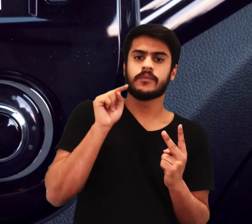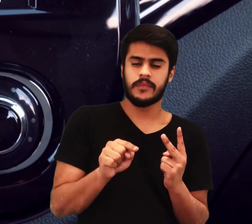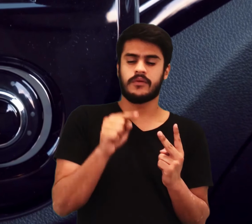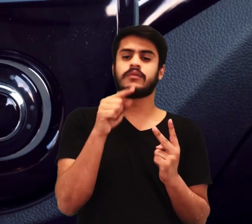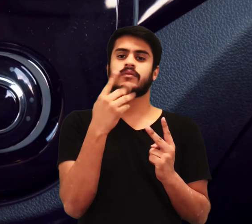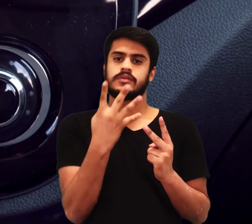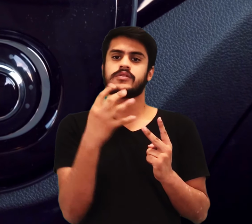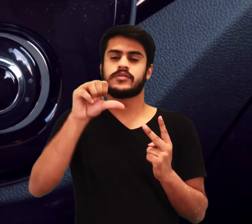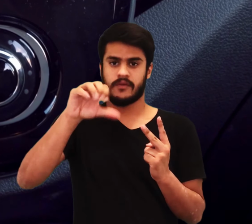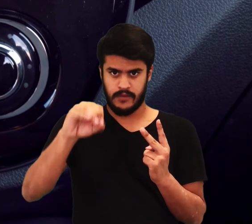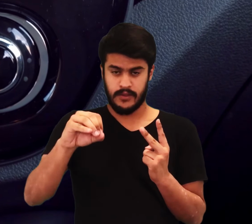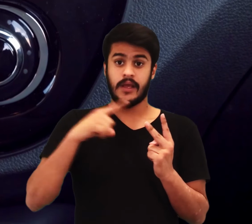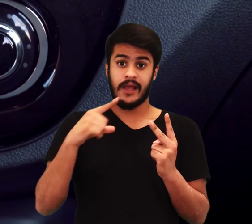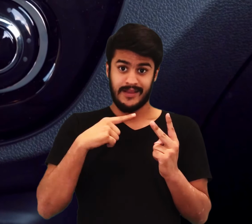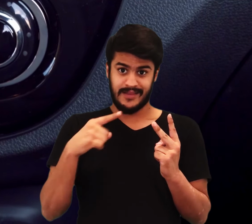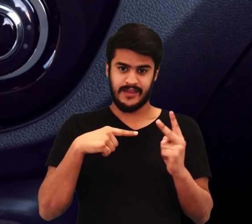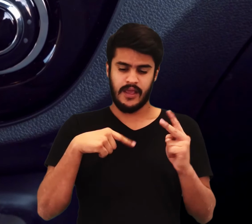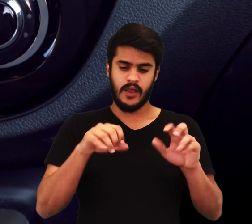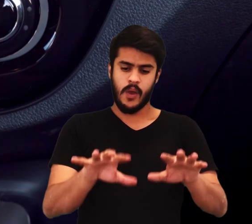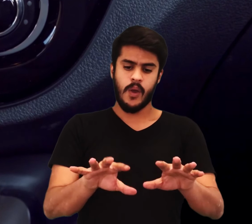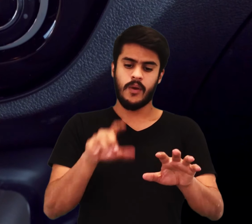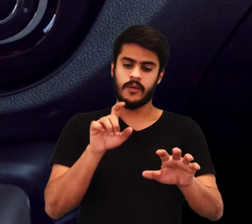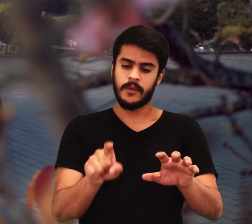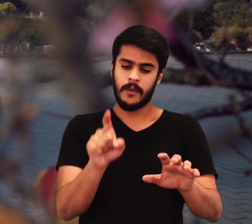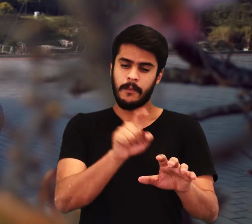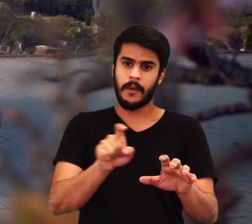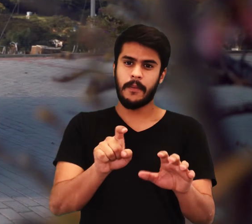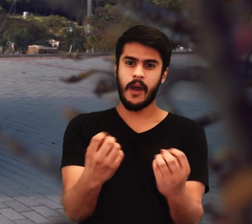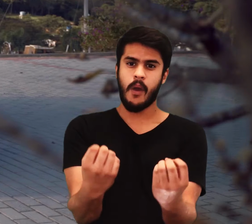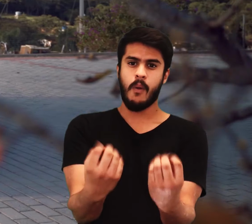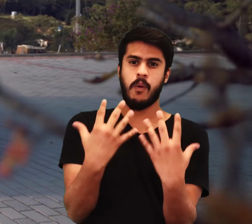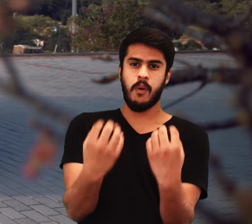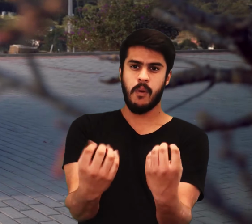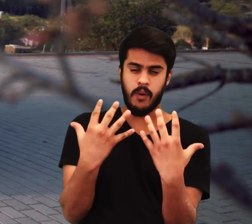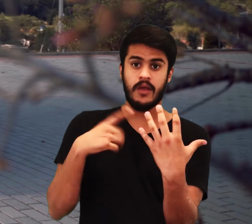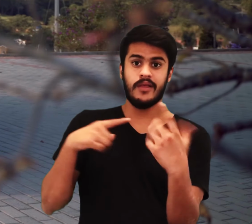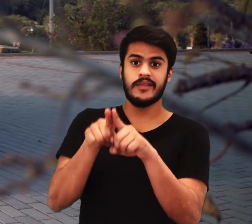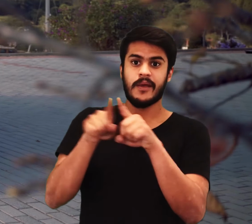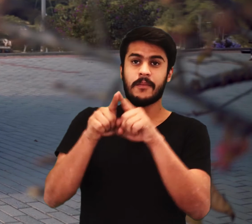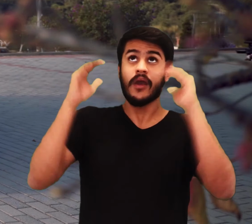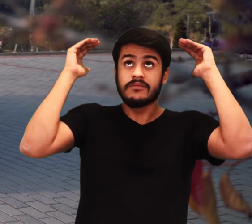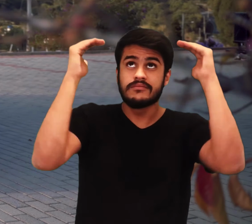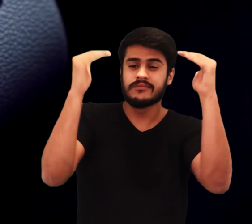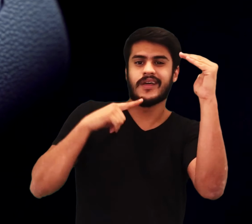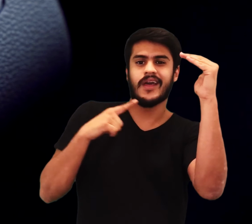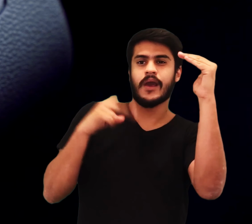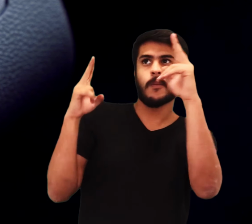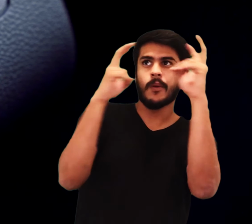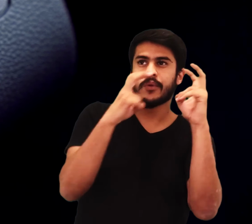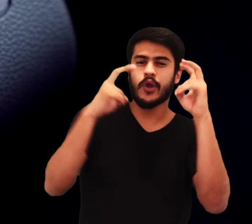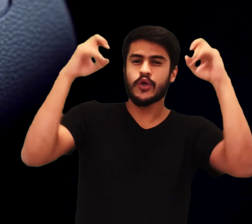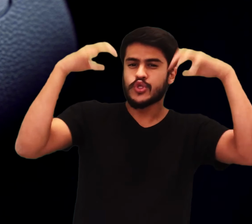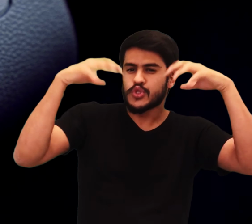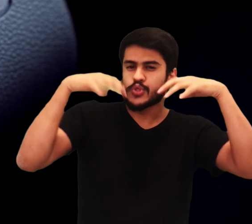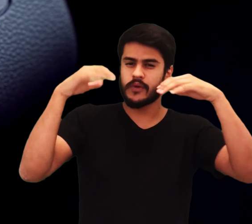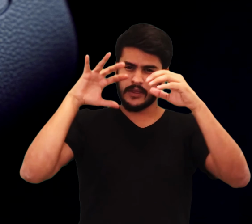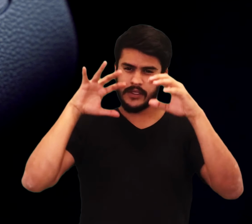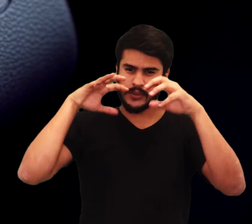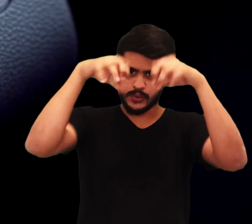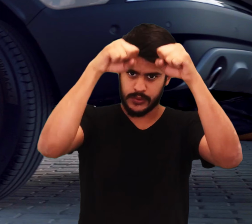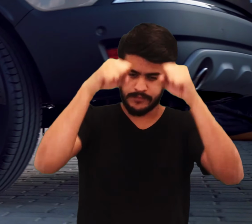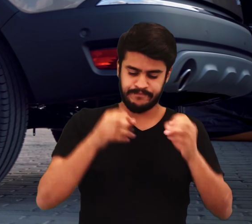.490. Ela adiciona ar digital, luzes de neblina em LED, sensor de chuva e crepuscular e saídas USB para os ocupantes